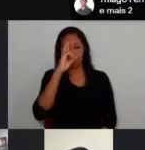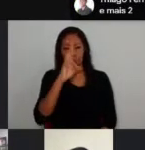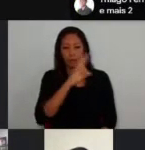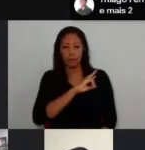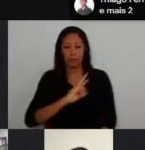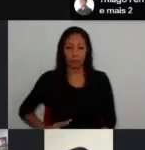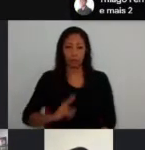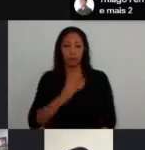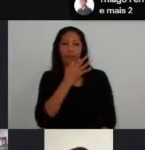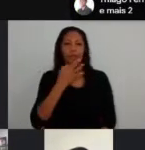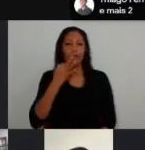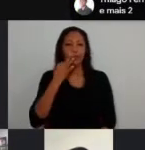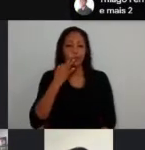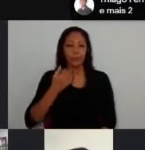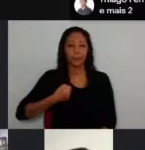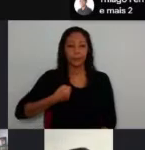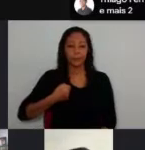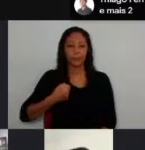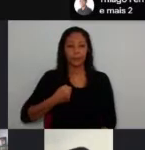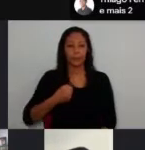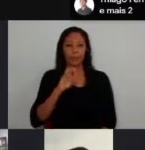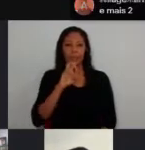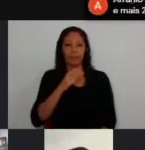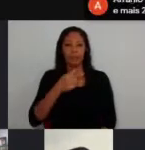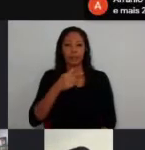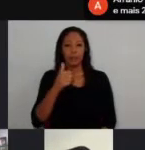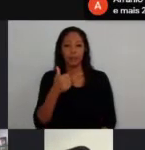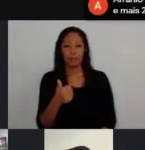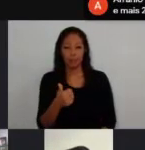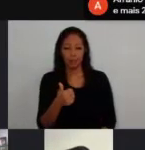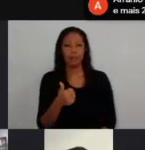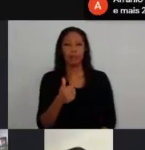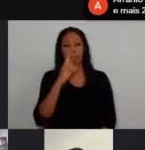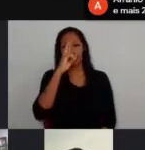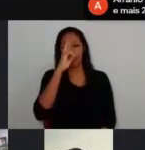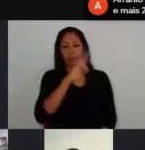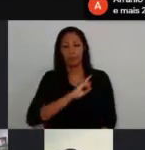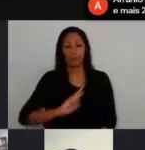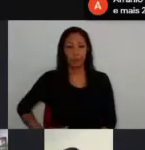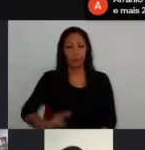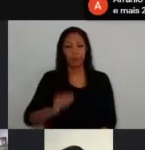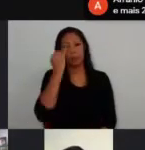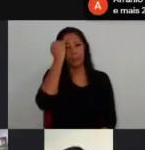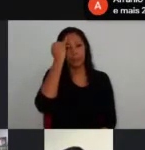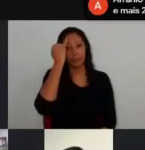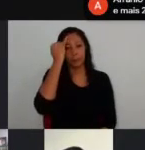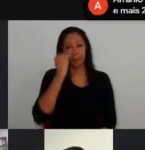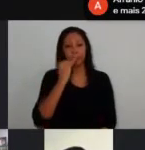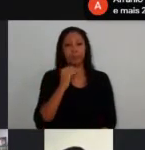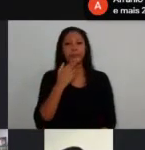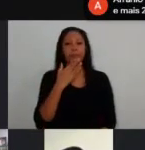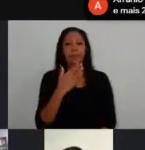Alves. Indicações número 571/2018 da autoria do vereador Irani Guedes. Indicação